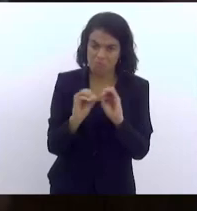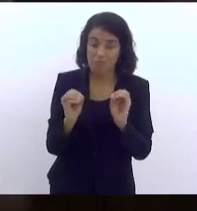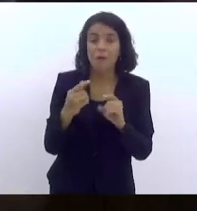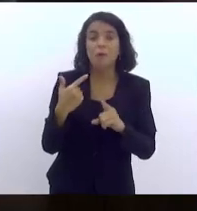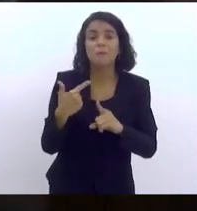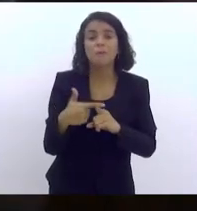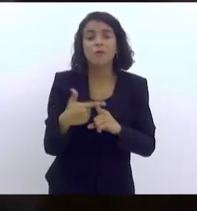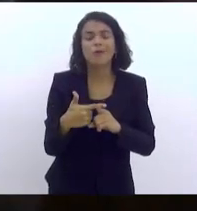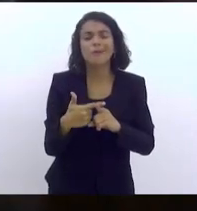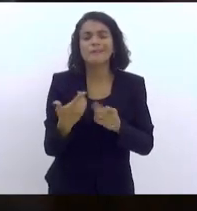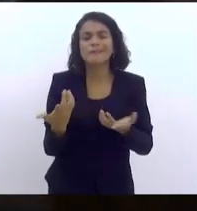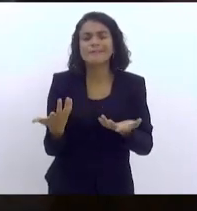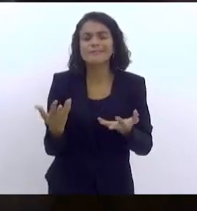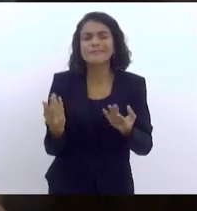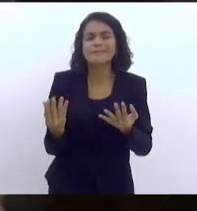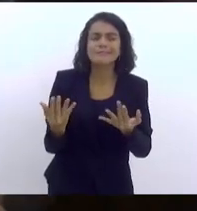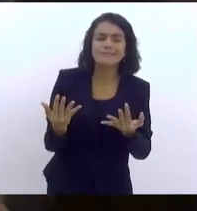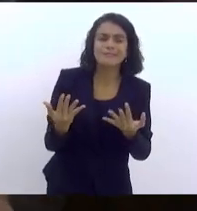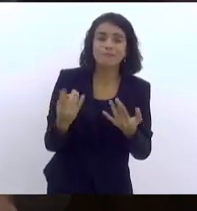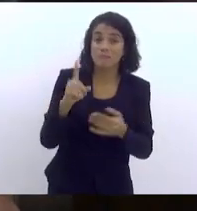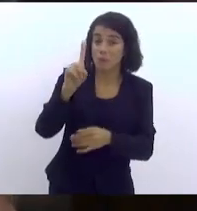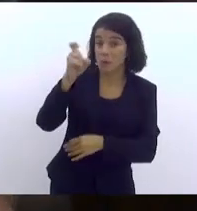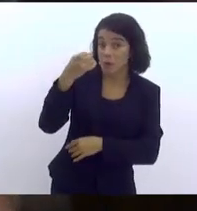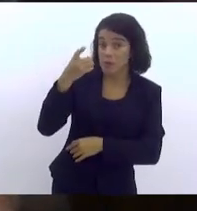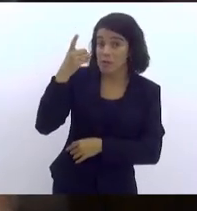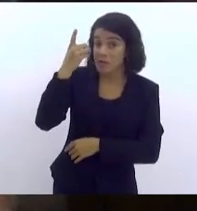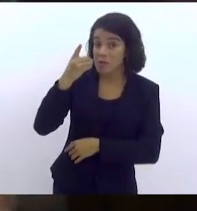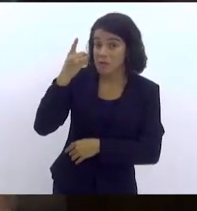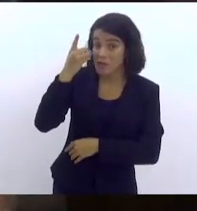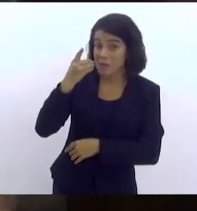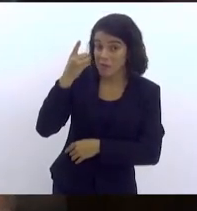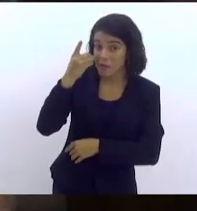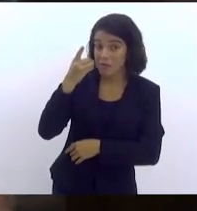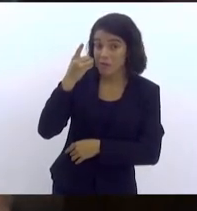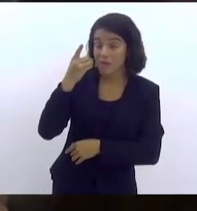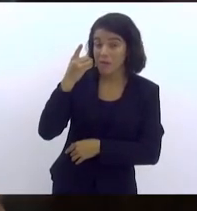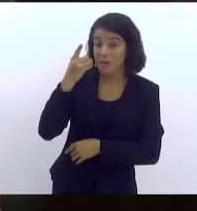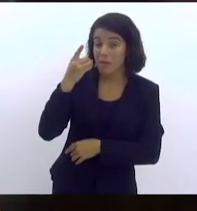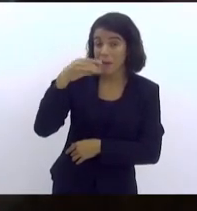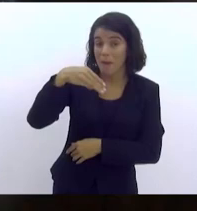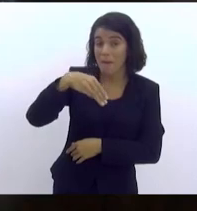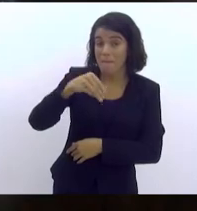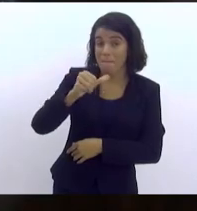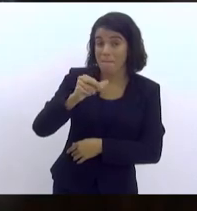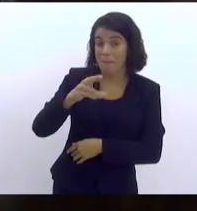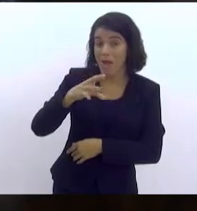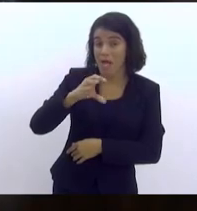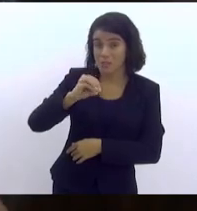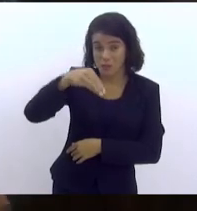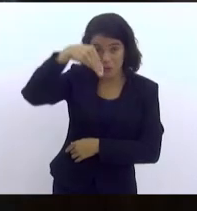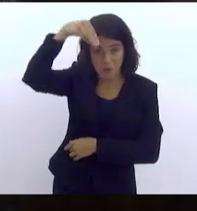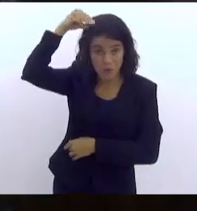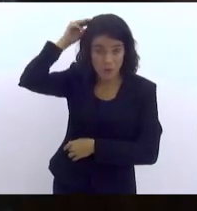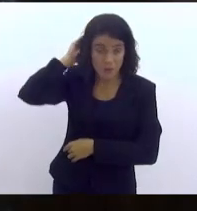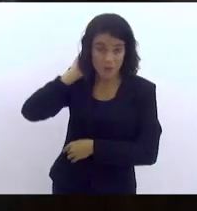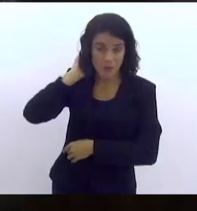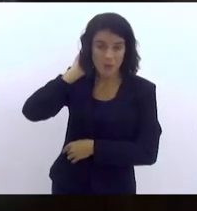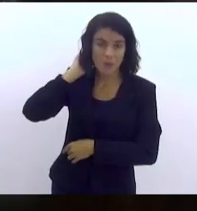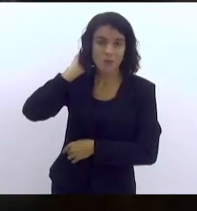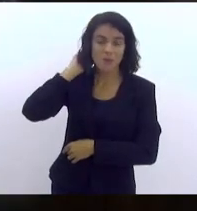porque o ex-deputado Márcio Pacheco que